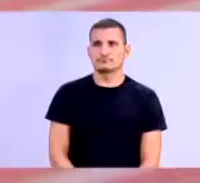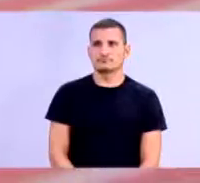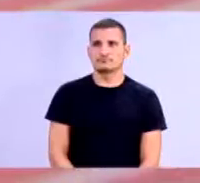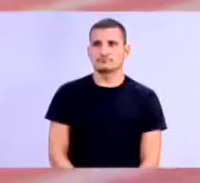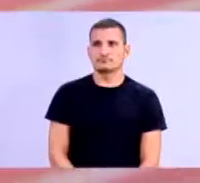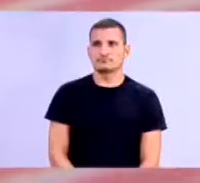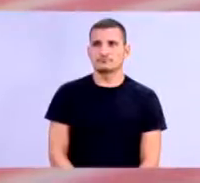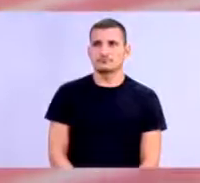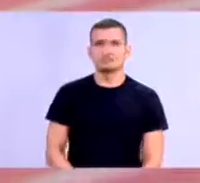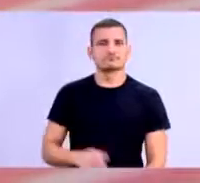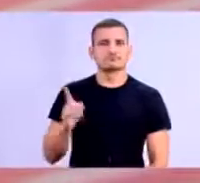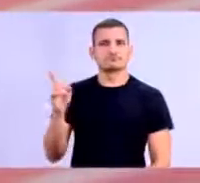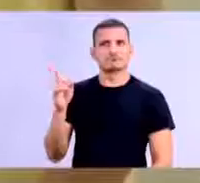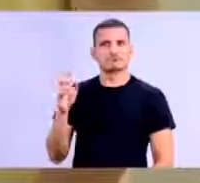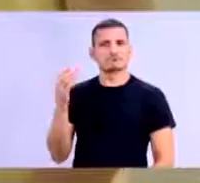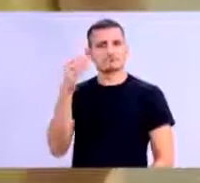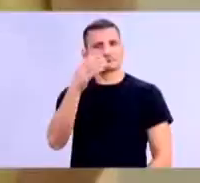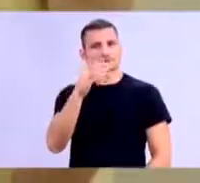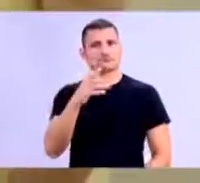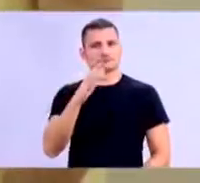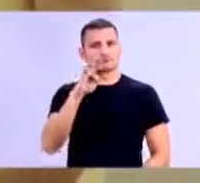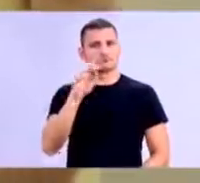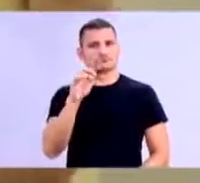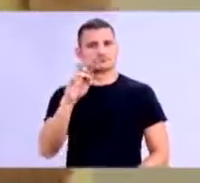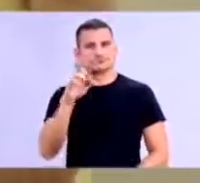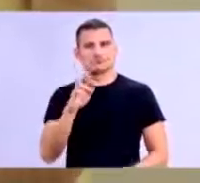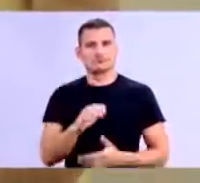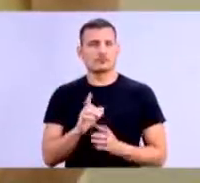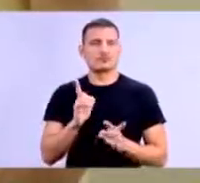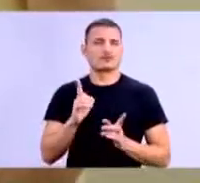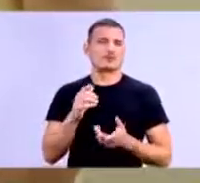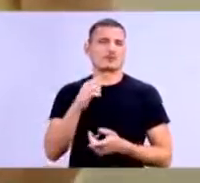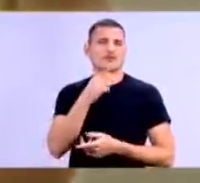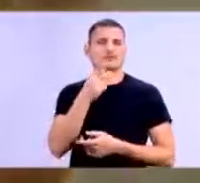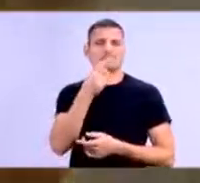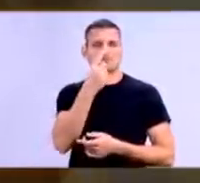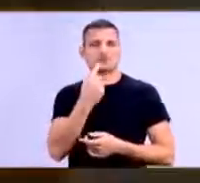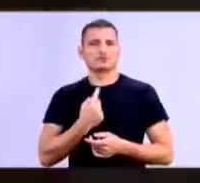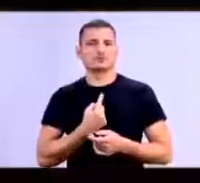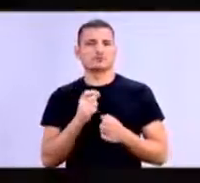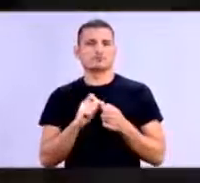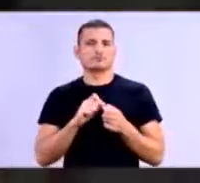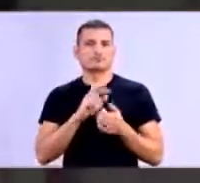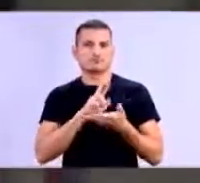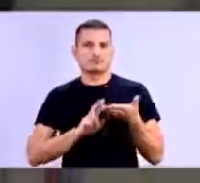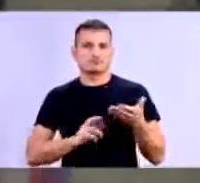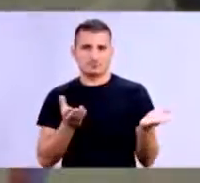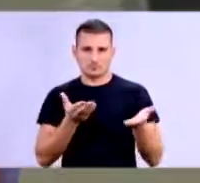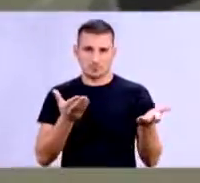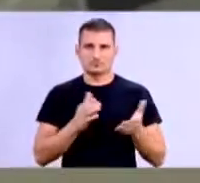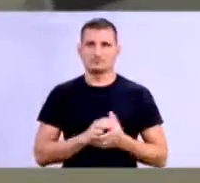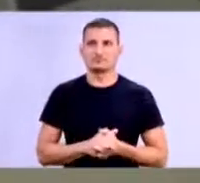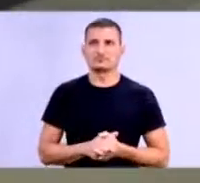Mas e aí, tu vai passar lá no bar mais tarde hoje? Ah não, a Arineide mandou fazer relatório hoje.